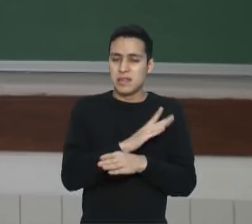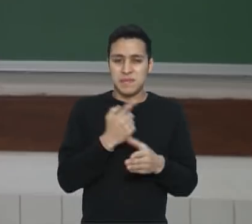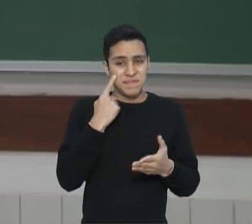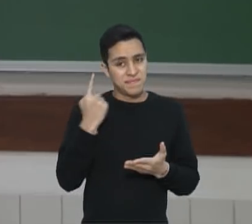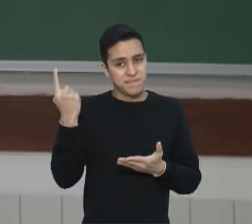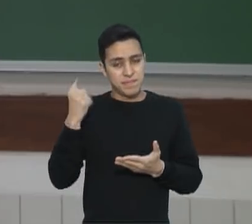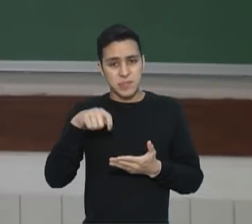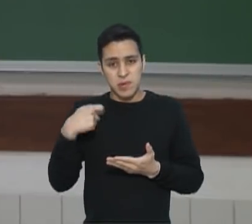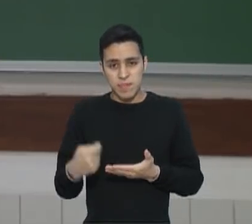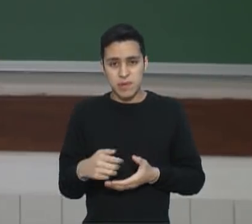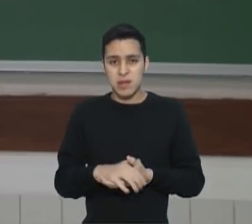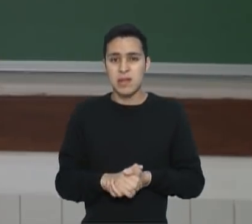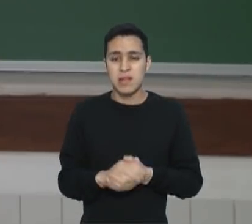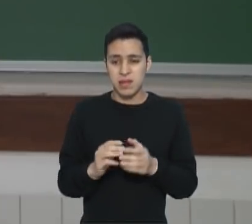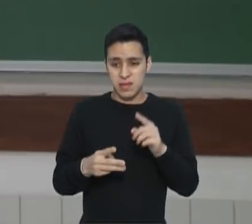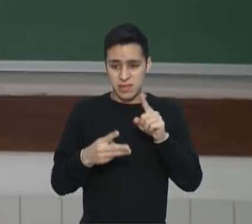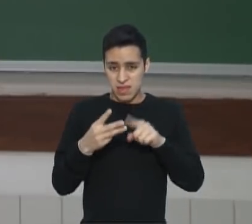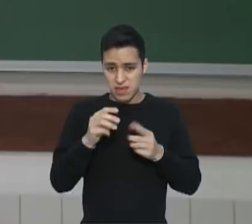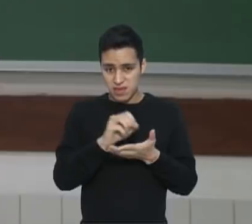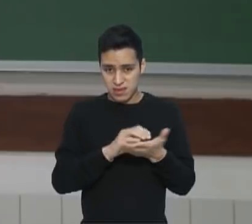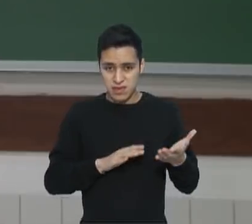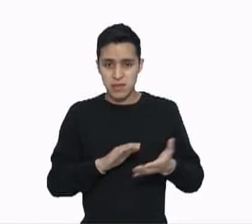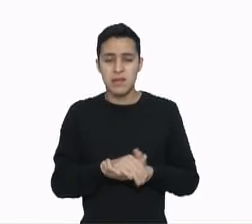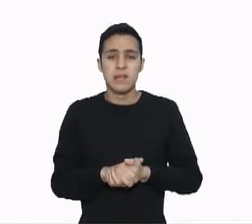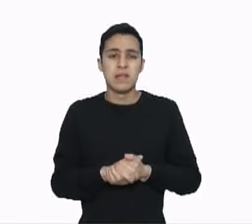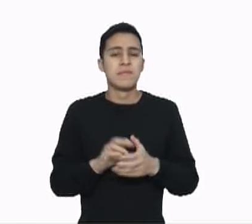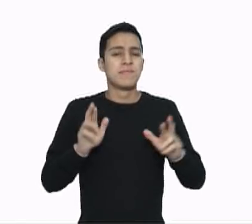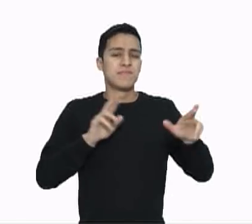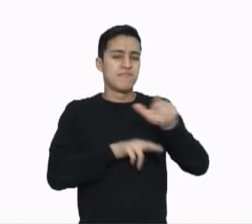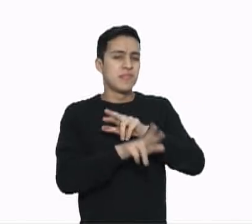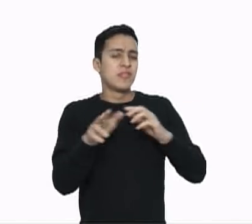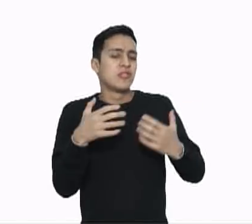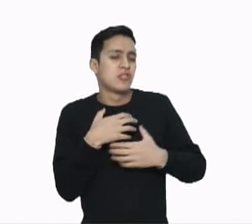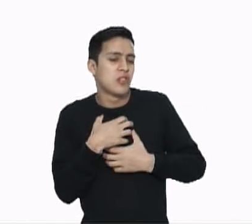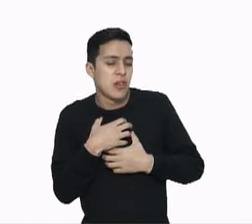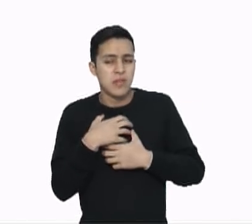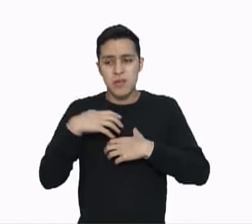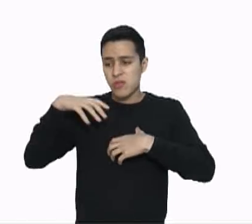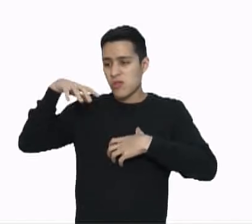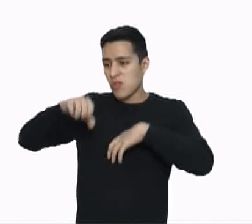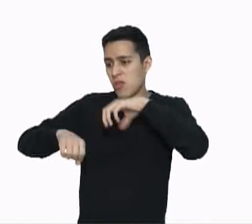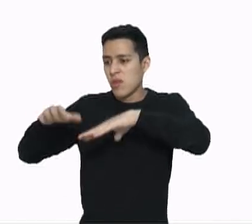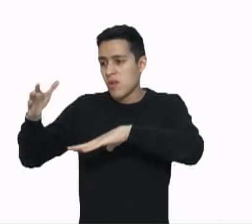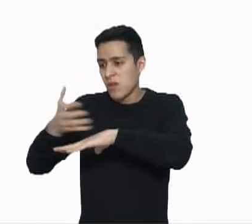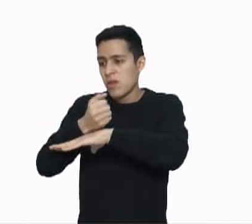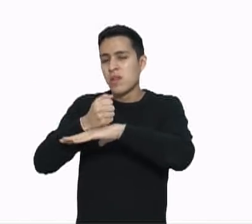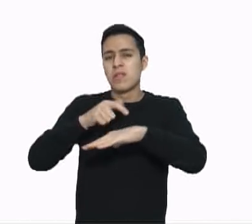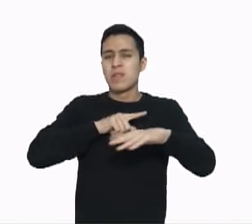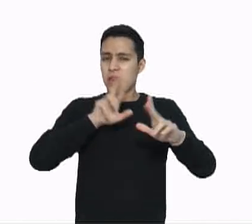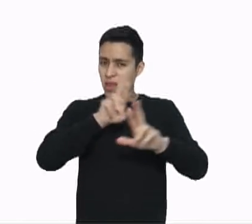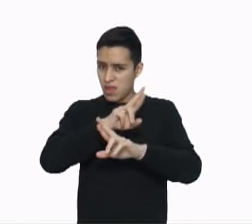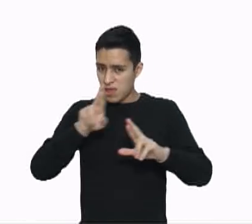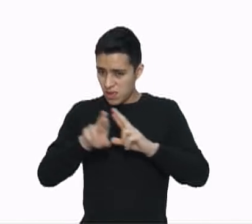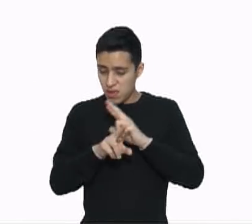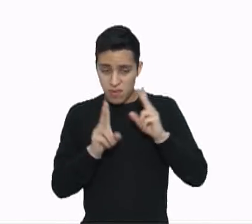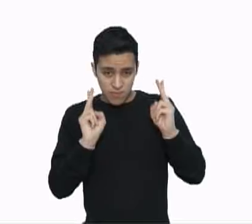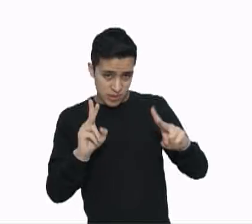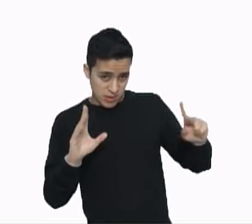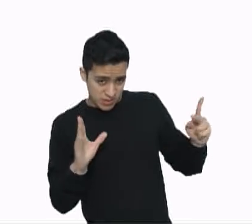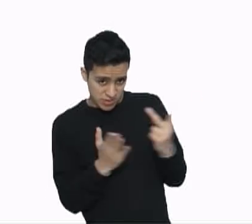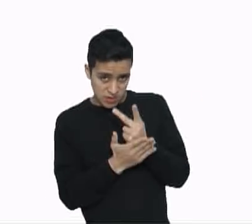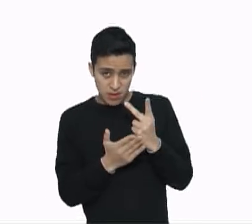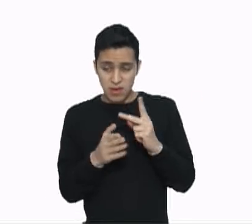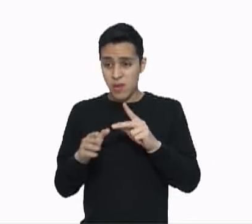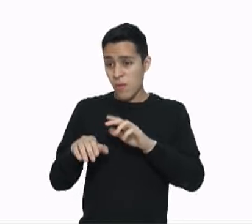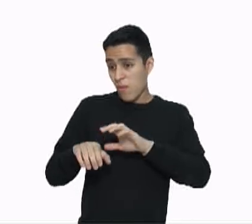independência da Indochina, essa terceira atividade. As diferentes formas de colonização se interpenetram. O mesmo ocorre com a independência